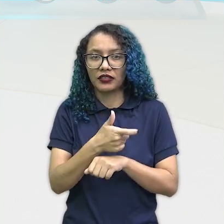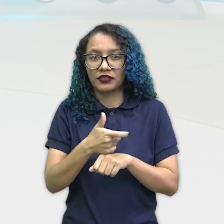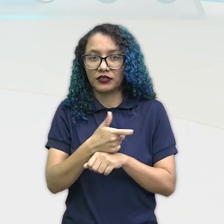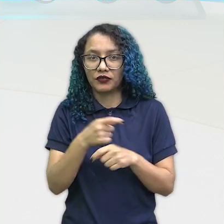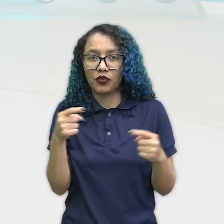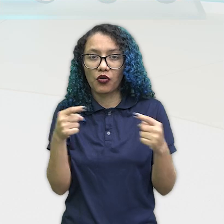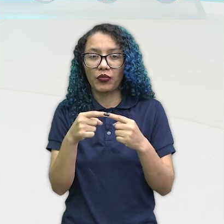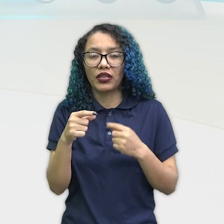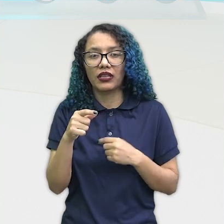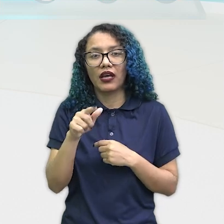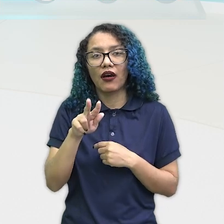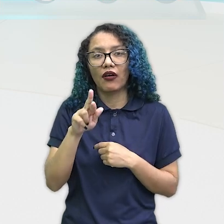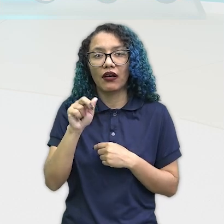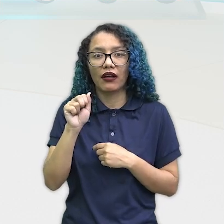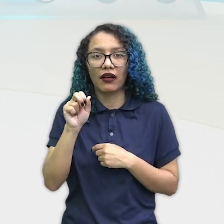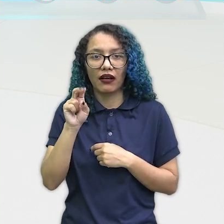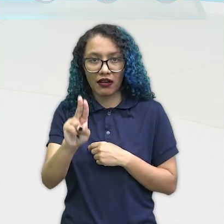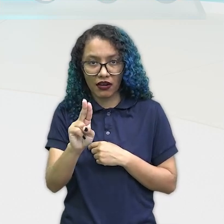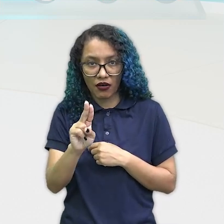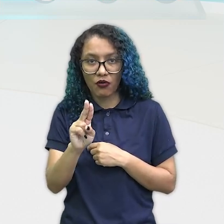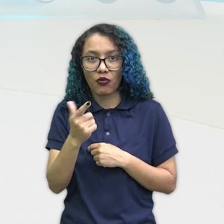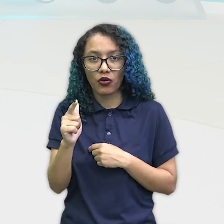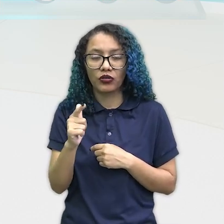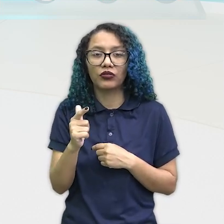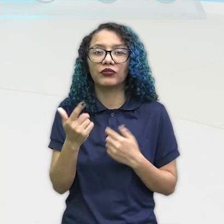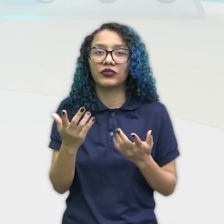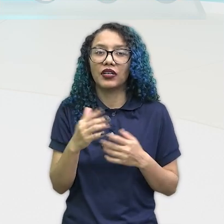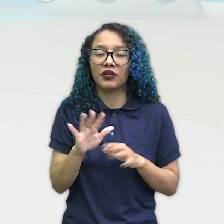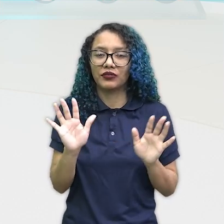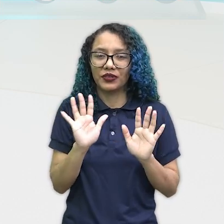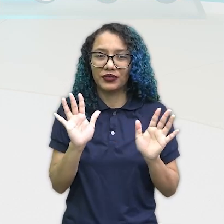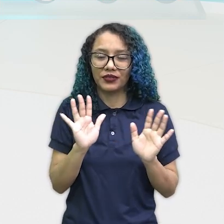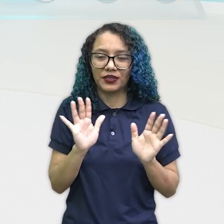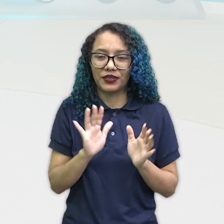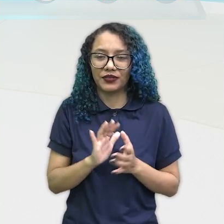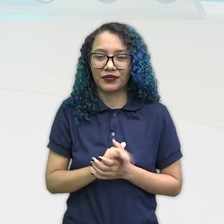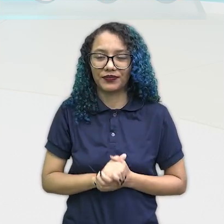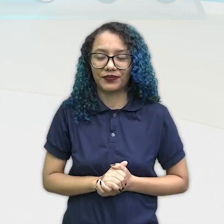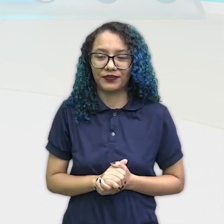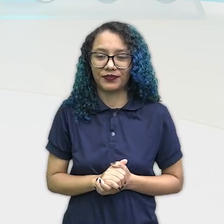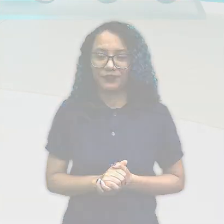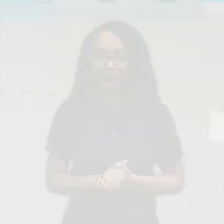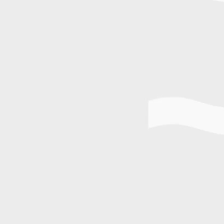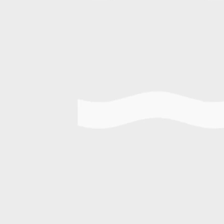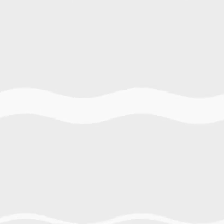para o grau superlativo. Nós ficamos por aqui. Bye, bye. See you.